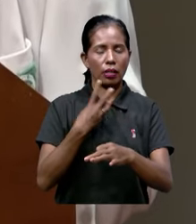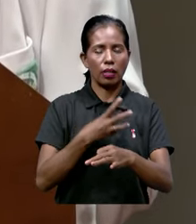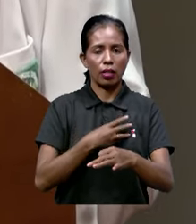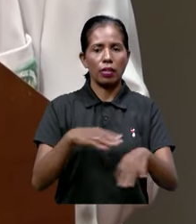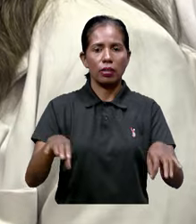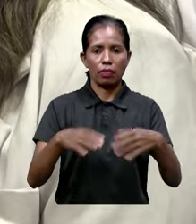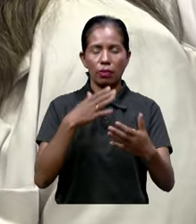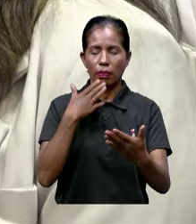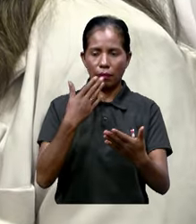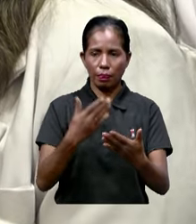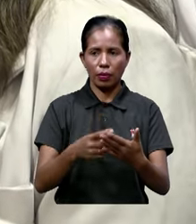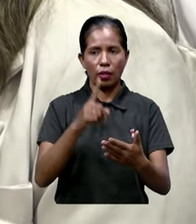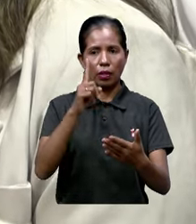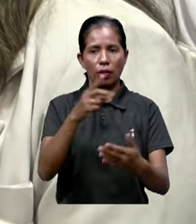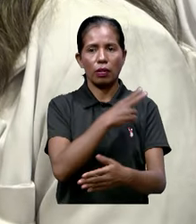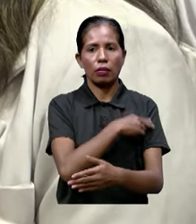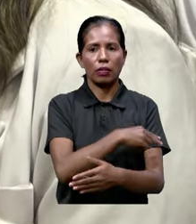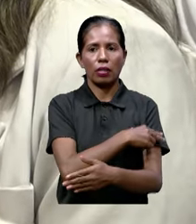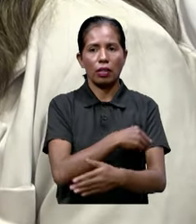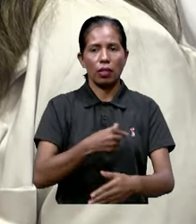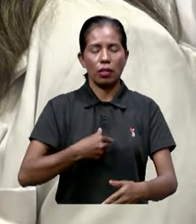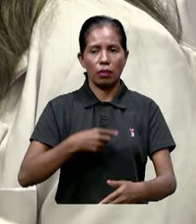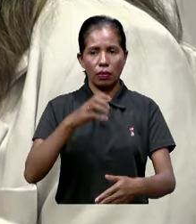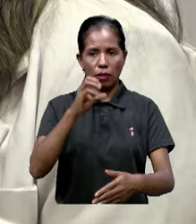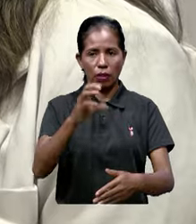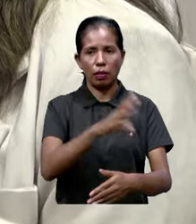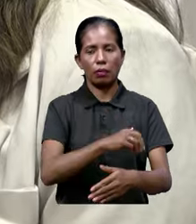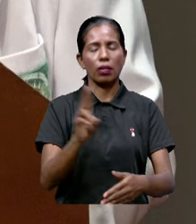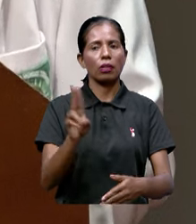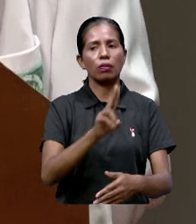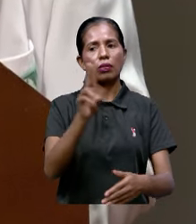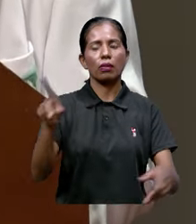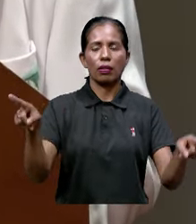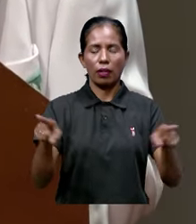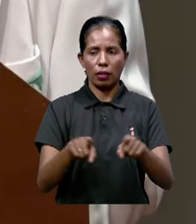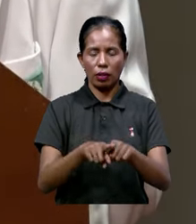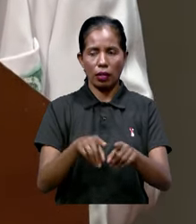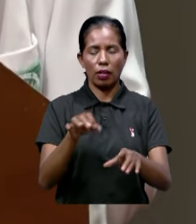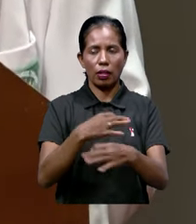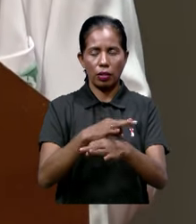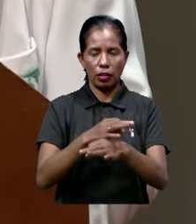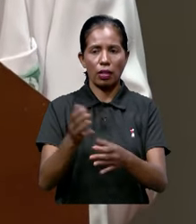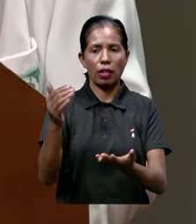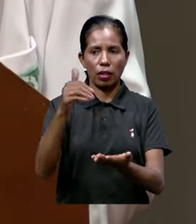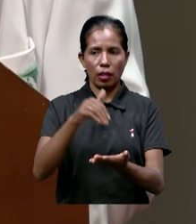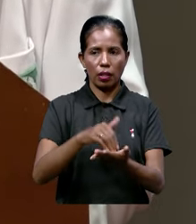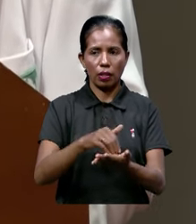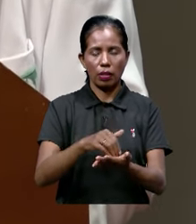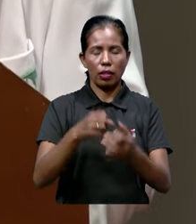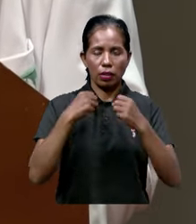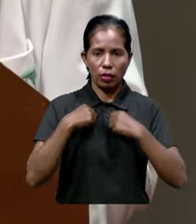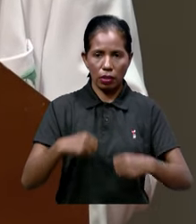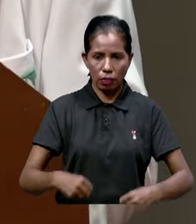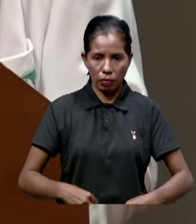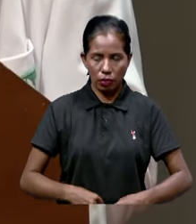loronian iha Hospital Nacional Guido Valadares inune mos bele uza hanesan hadia tan iha promoção saúde